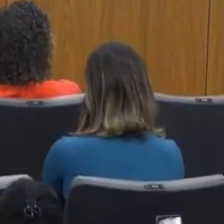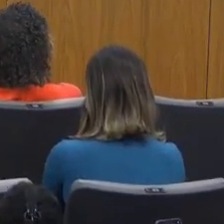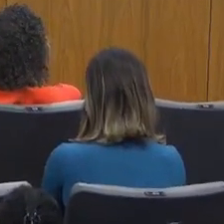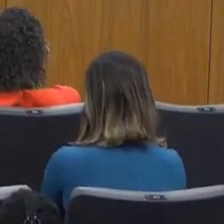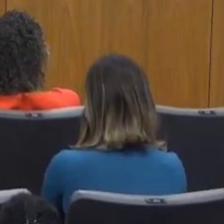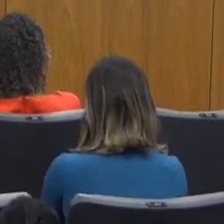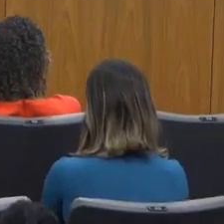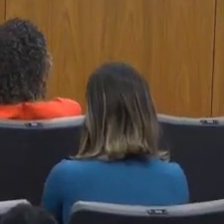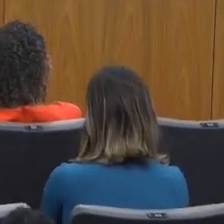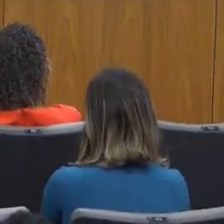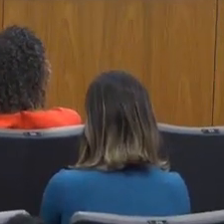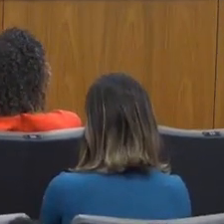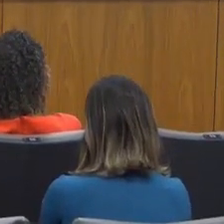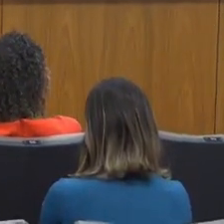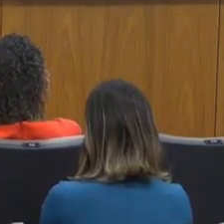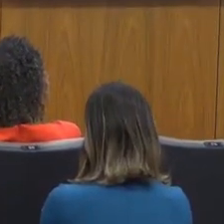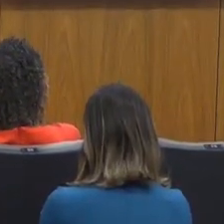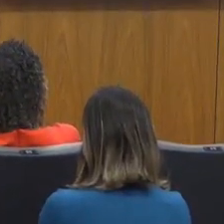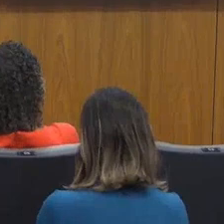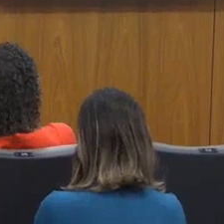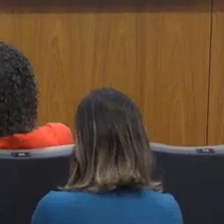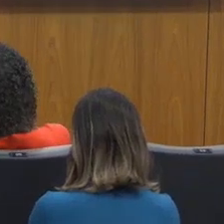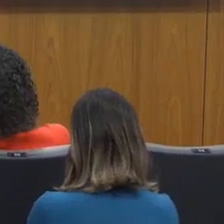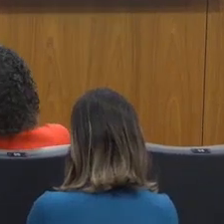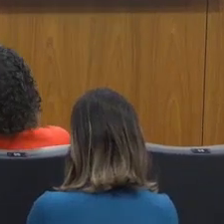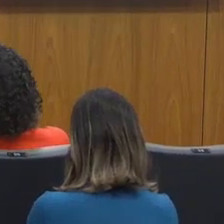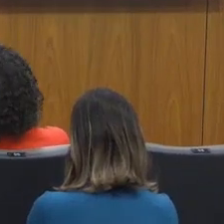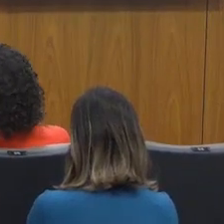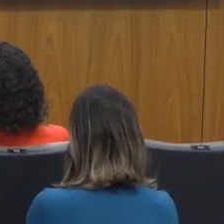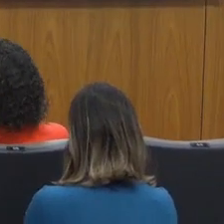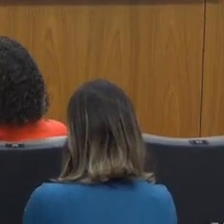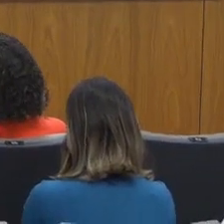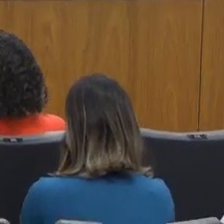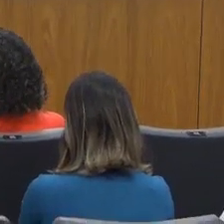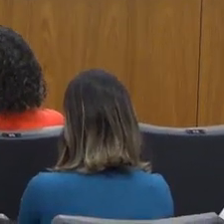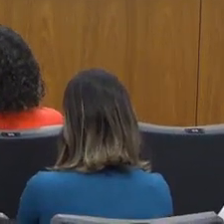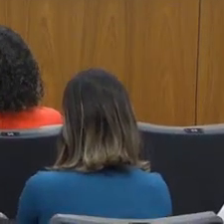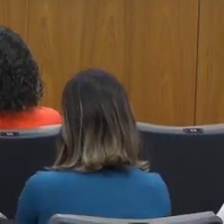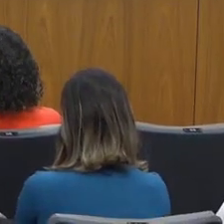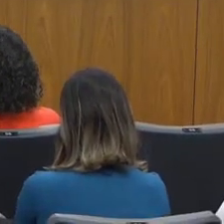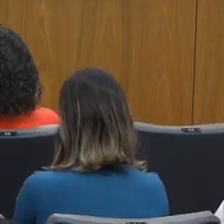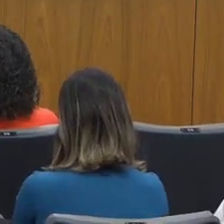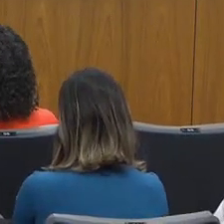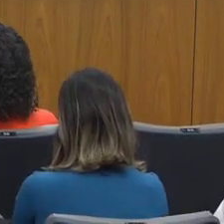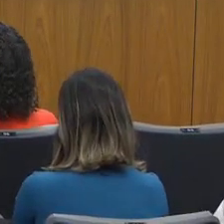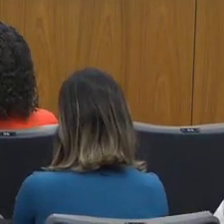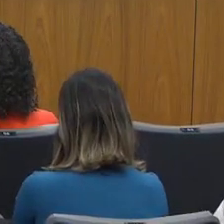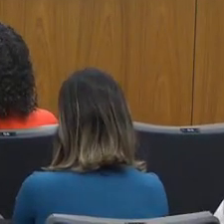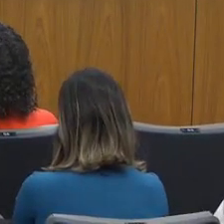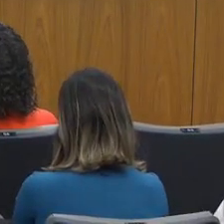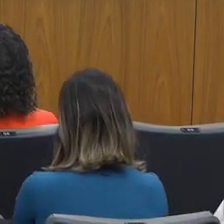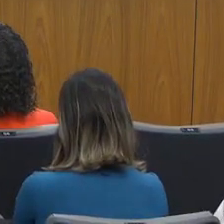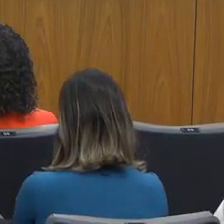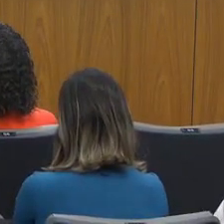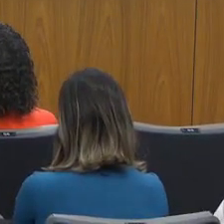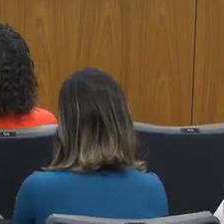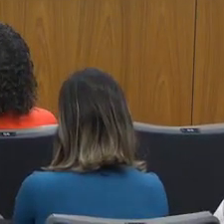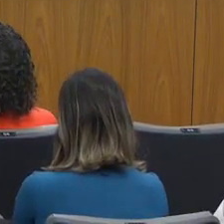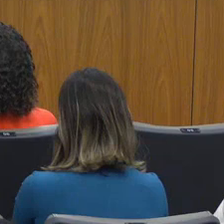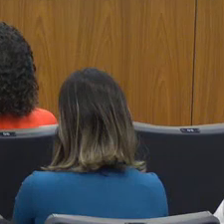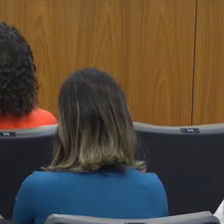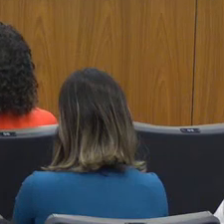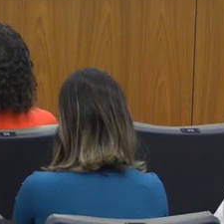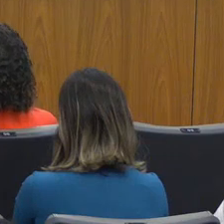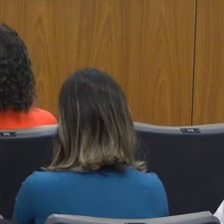Silveira que institui o sistema Estadual de atendimento integrado à pessoa com transtornos do espectro autista no